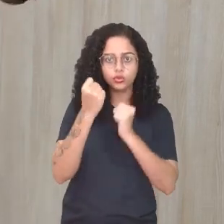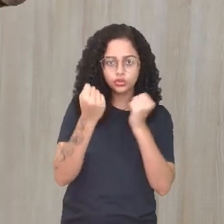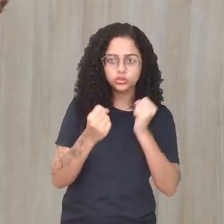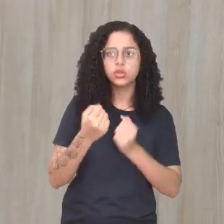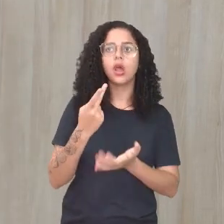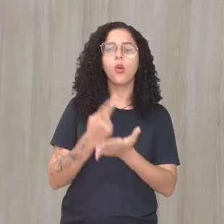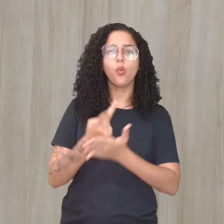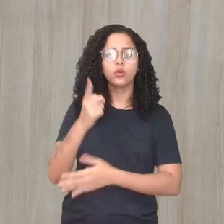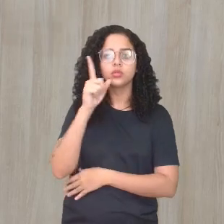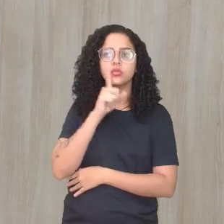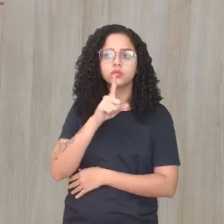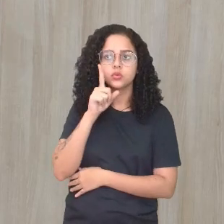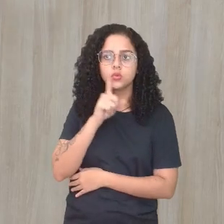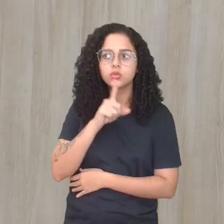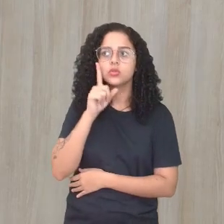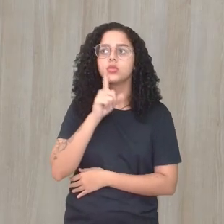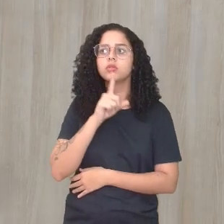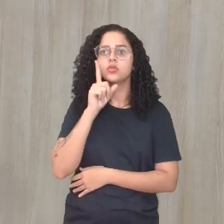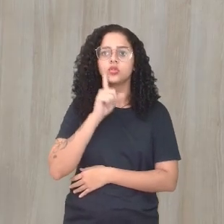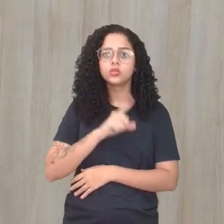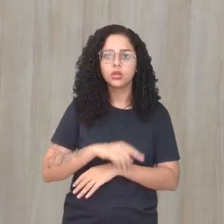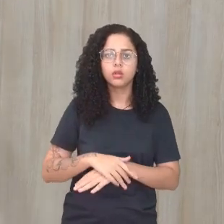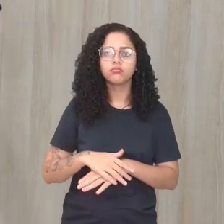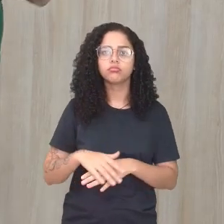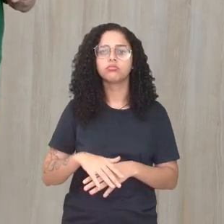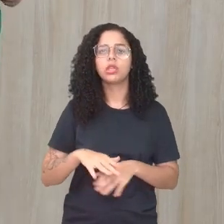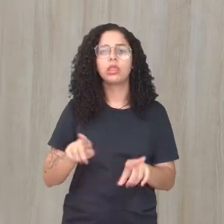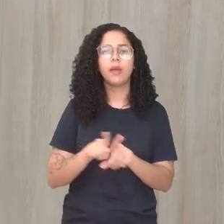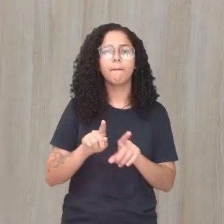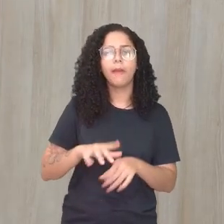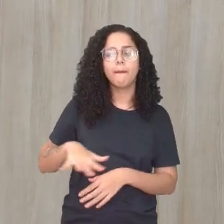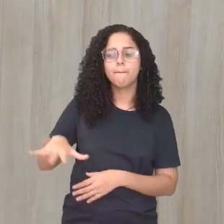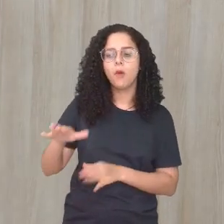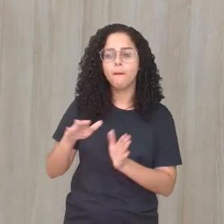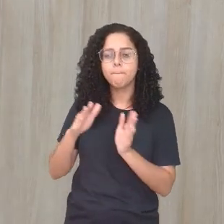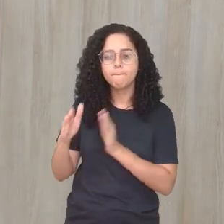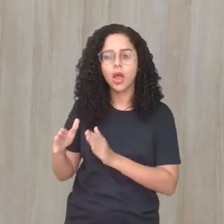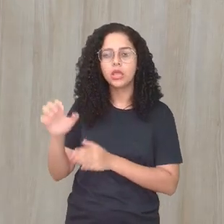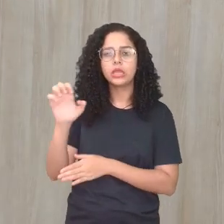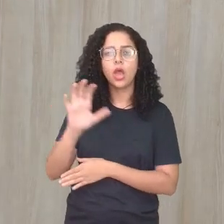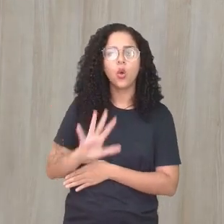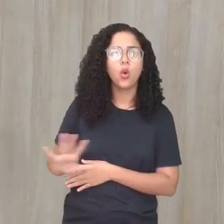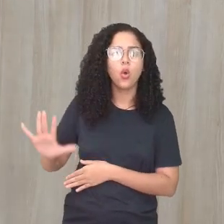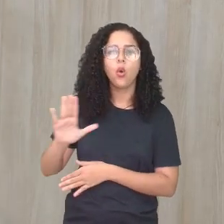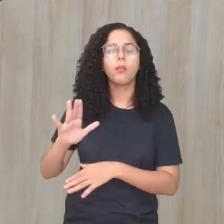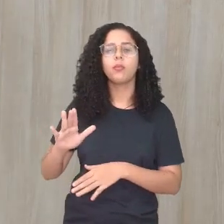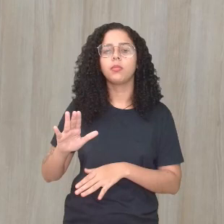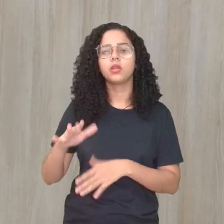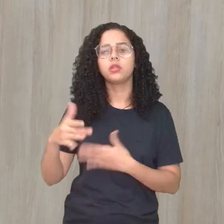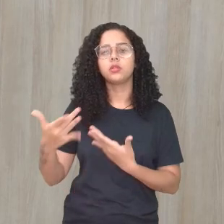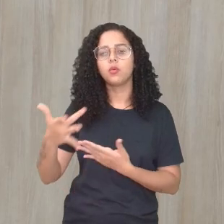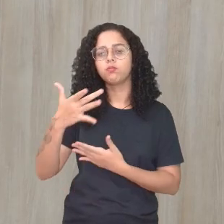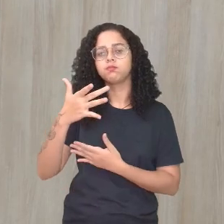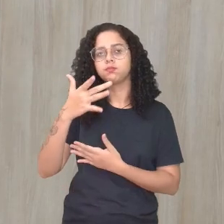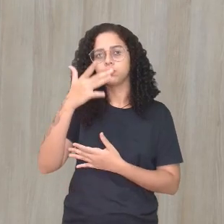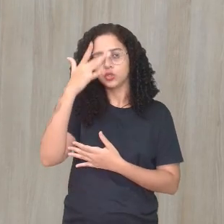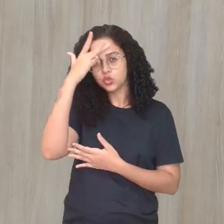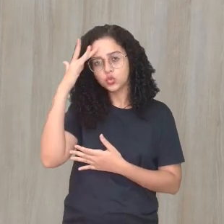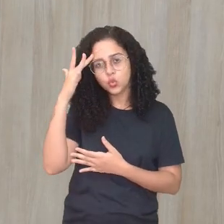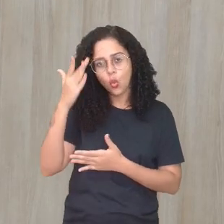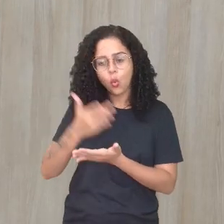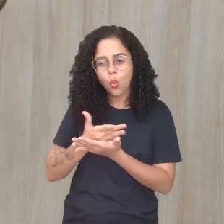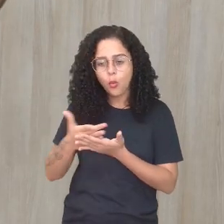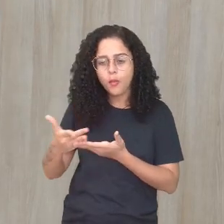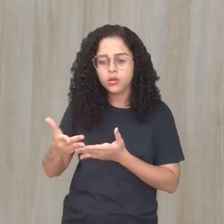Estados Unidos, em parte da Europa, né? E isso levou o pessoal a um padrão tal de consumo